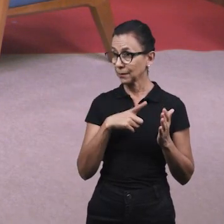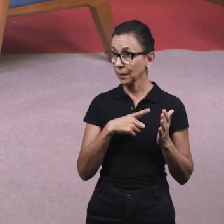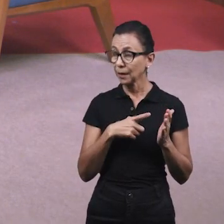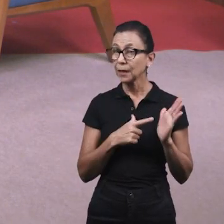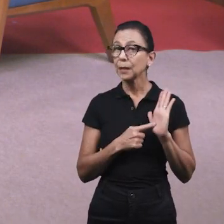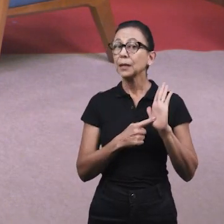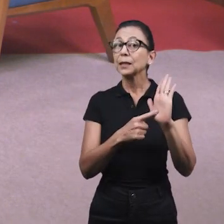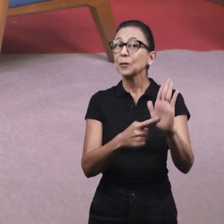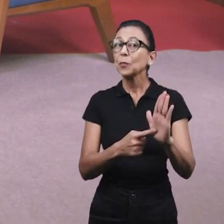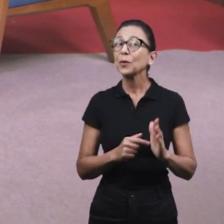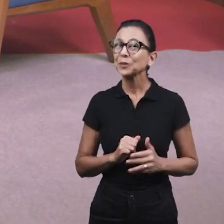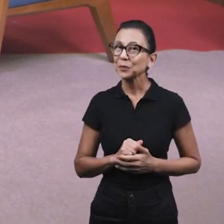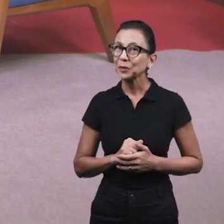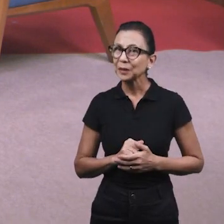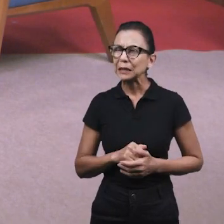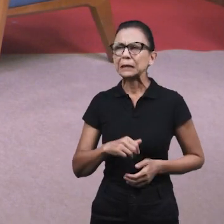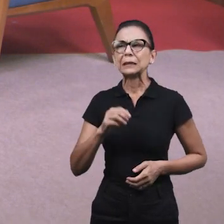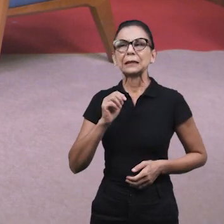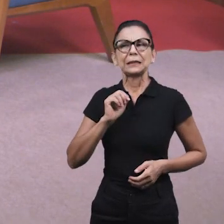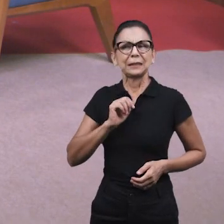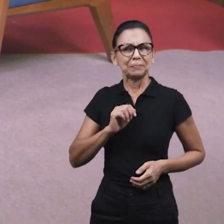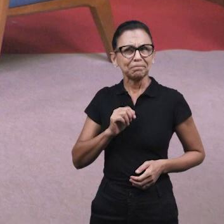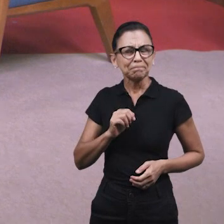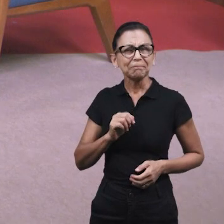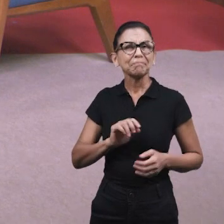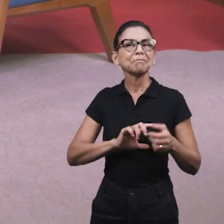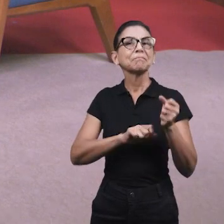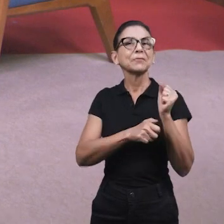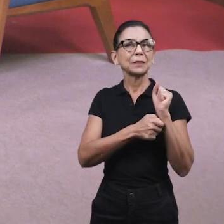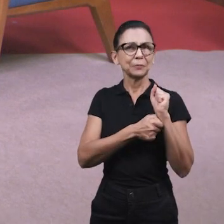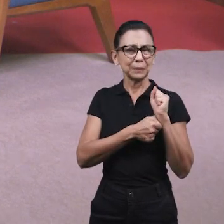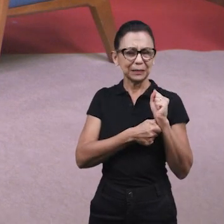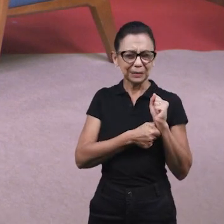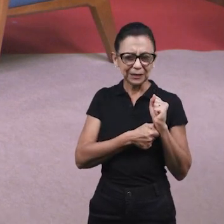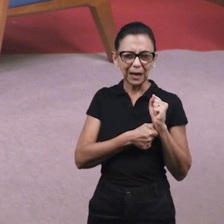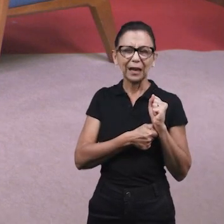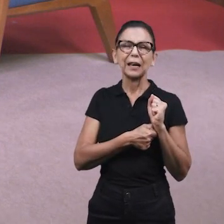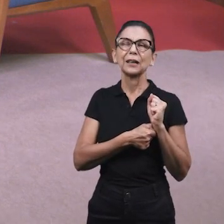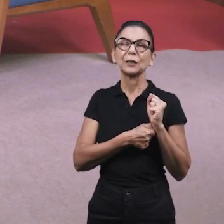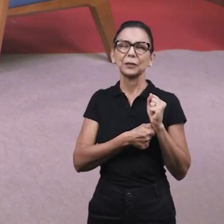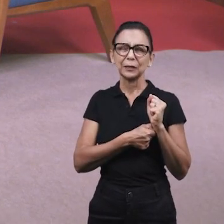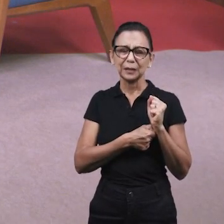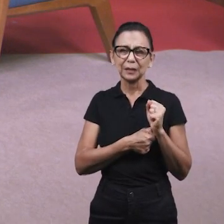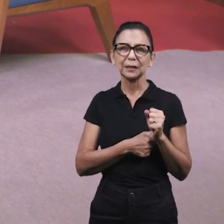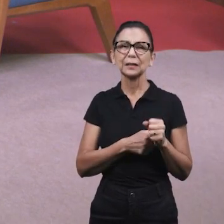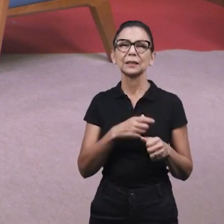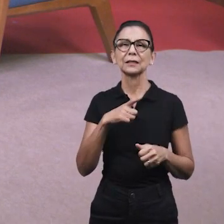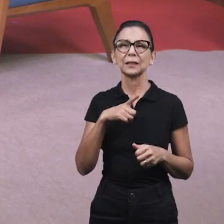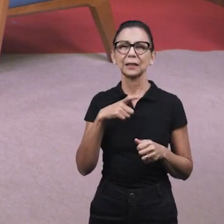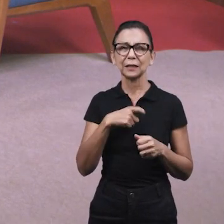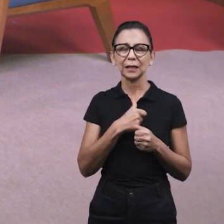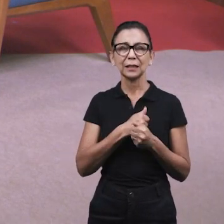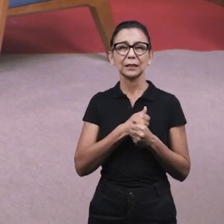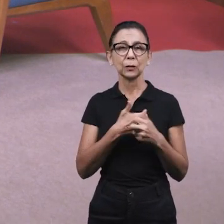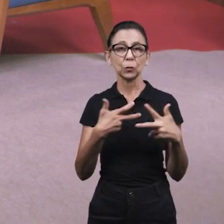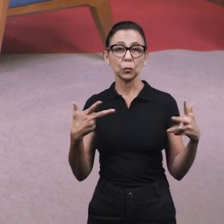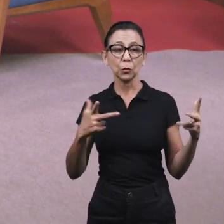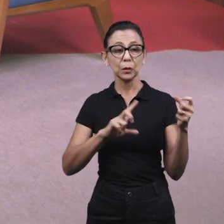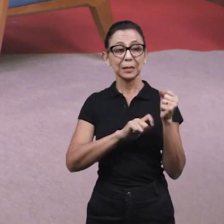nem tudo está às claras. Ou seja, há coisas que precisam